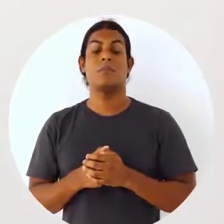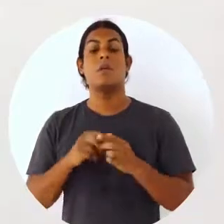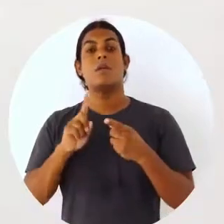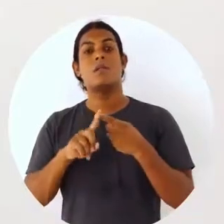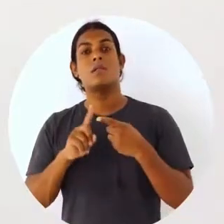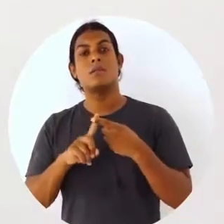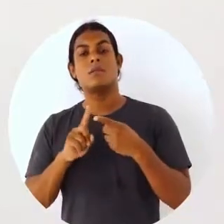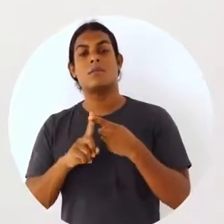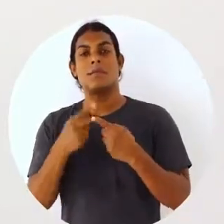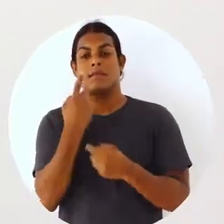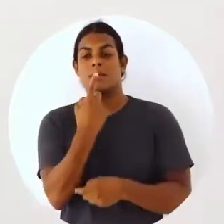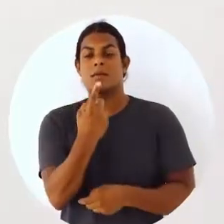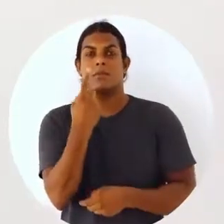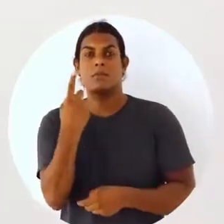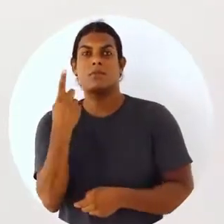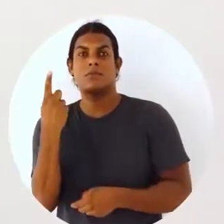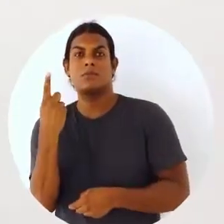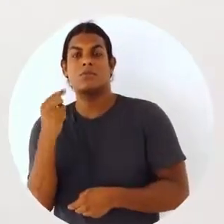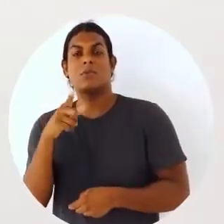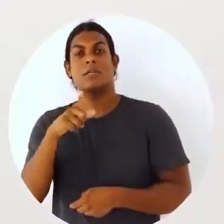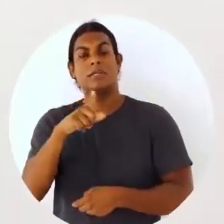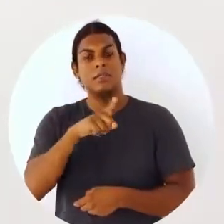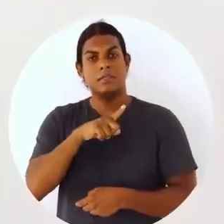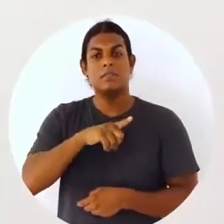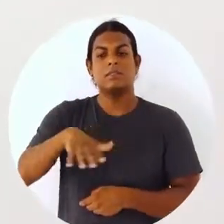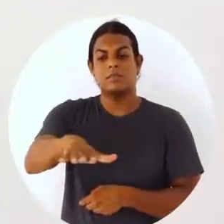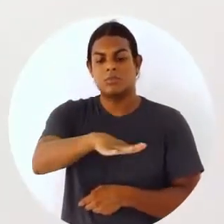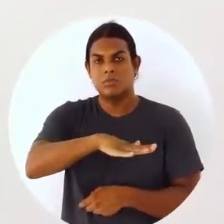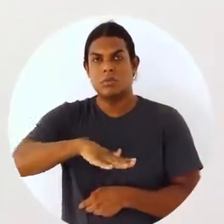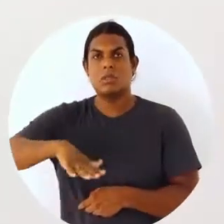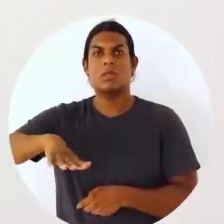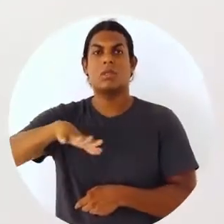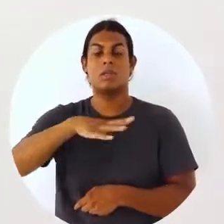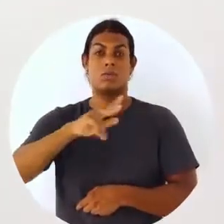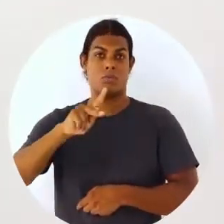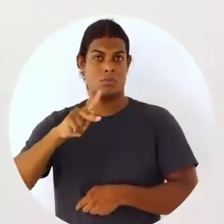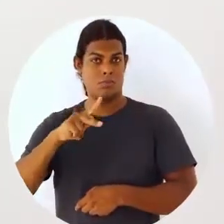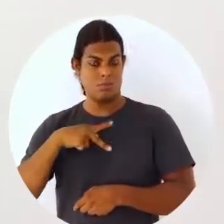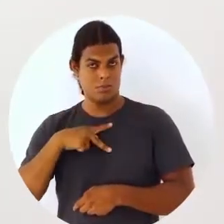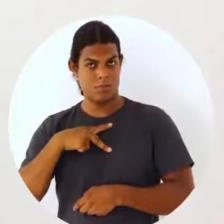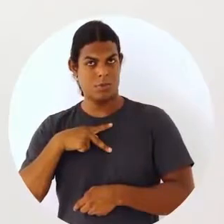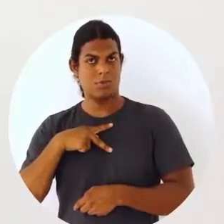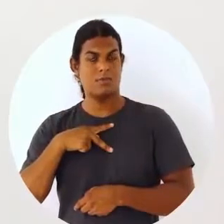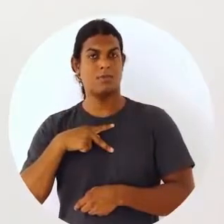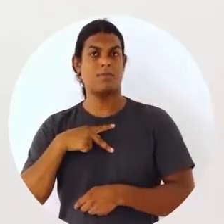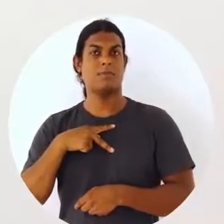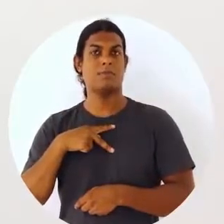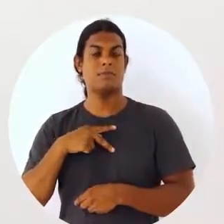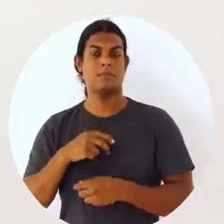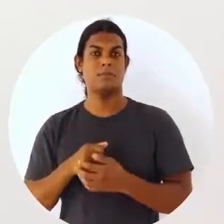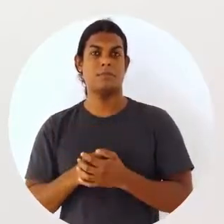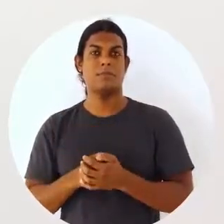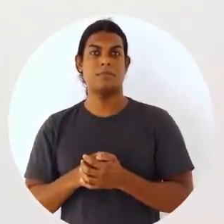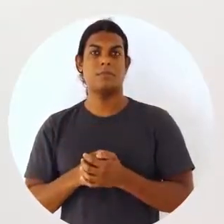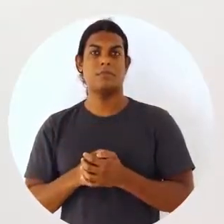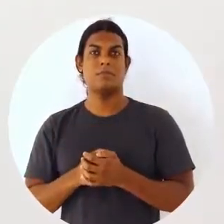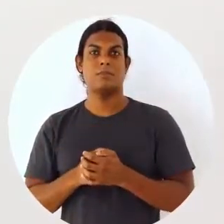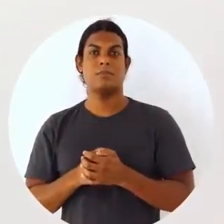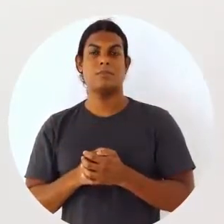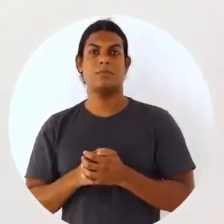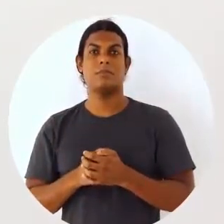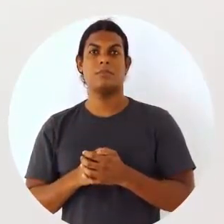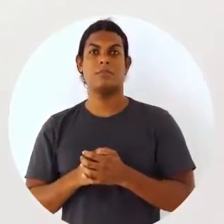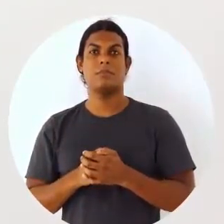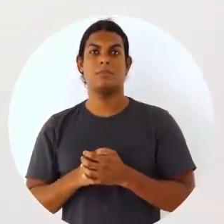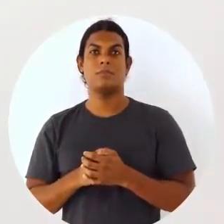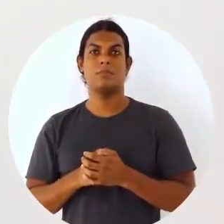da matéria-prima, ou seja, eram esses mestres artesãos, quem era proprietário, em geral, do local onde eles estavam trabalhando,